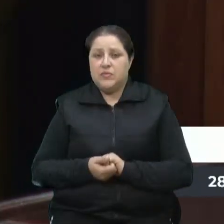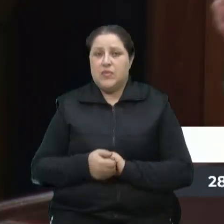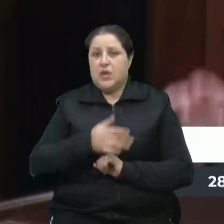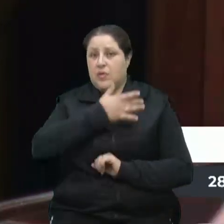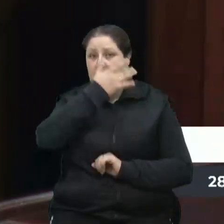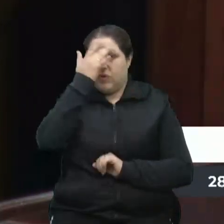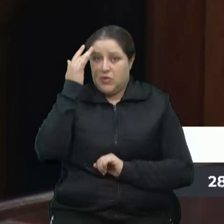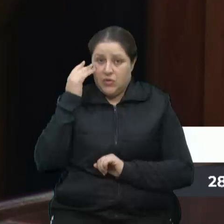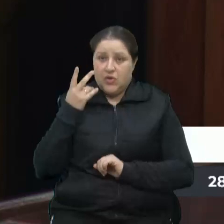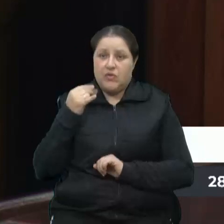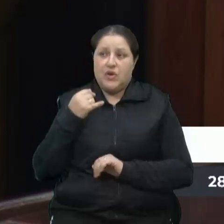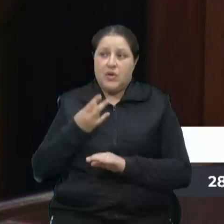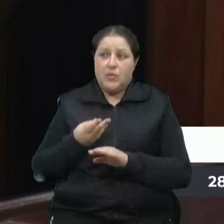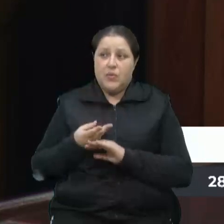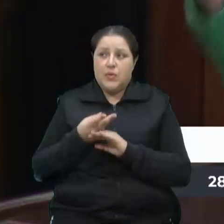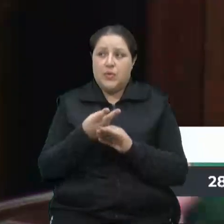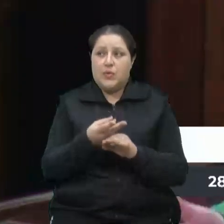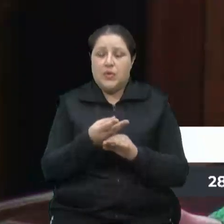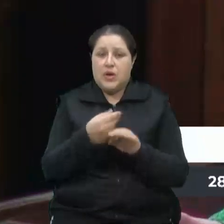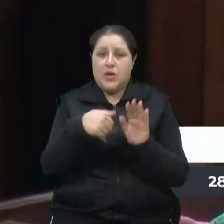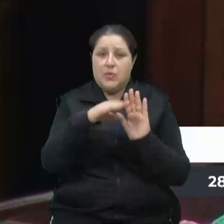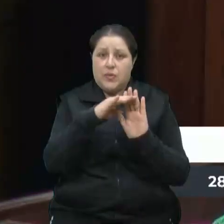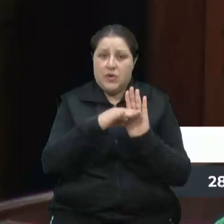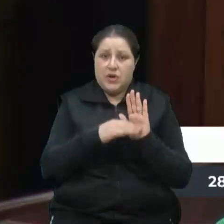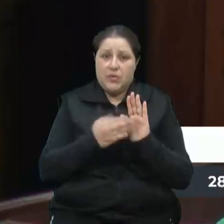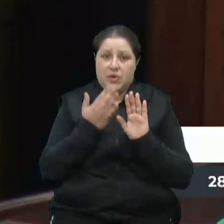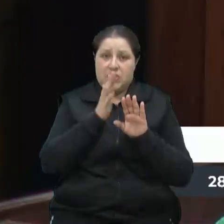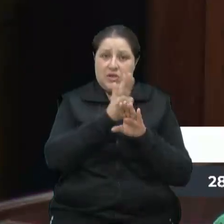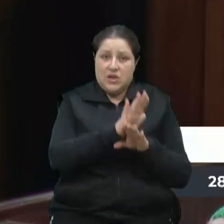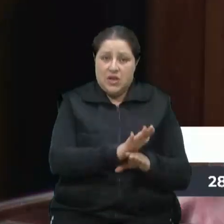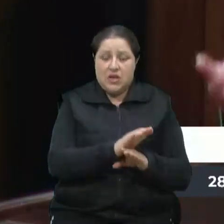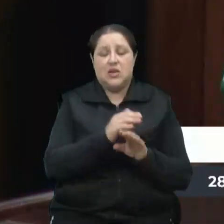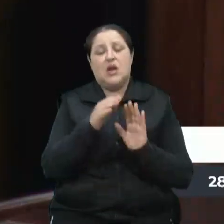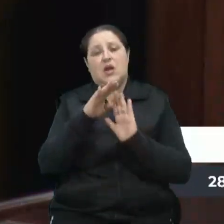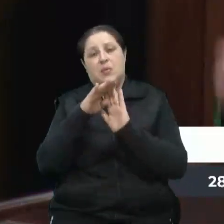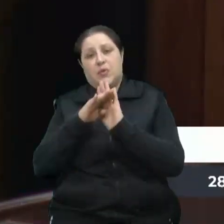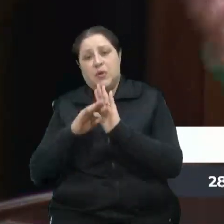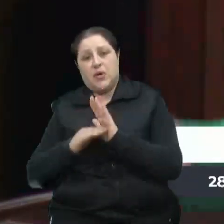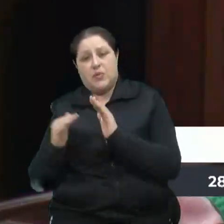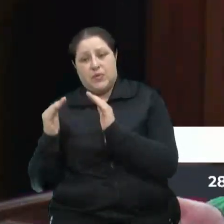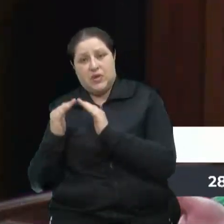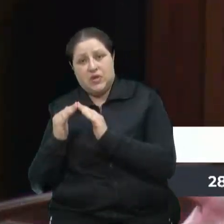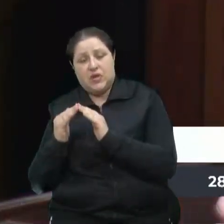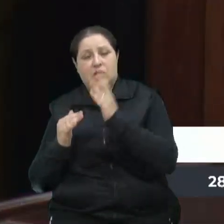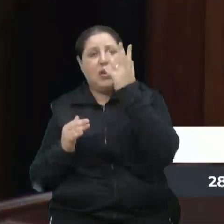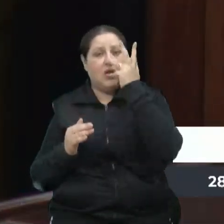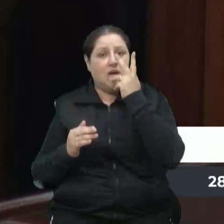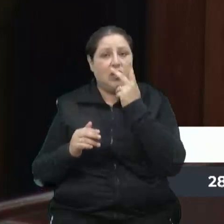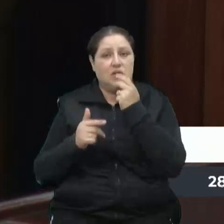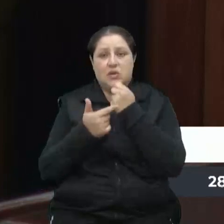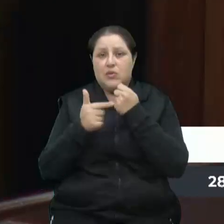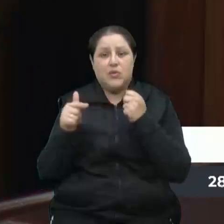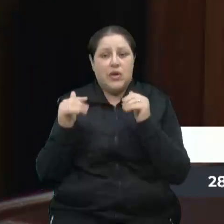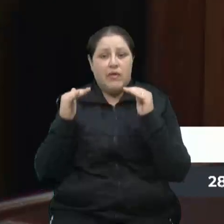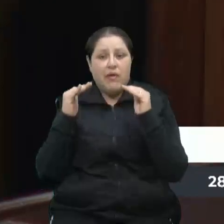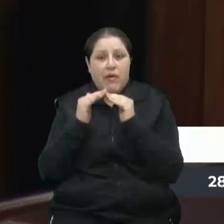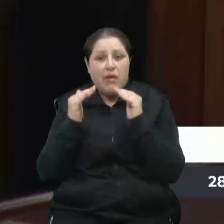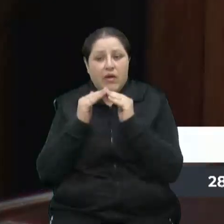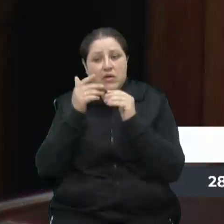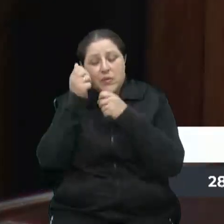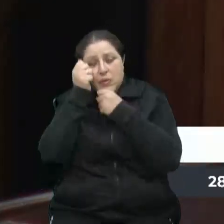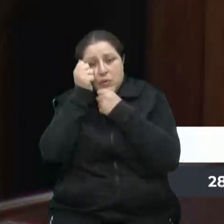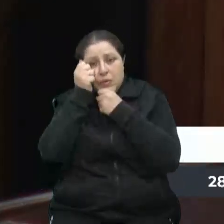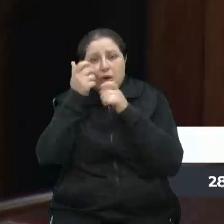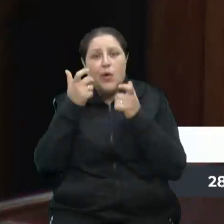procurar o programa da assistência, o programa da habitação. Essas crianças não terão onde dormir.